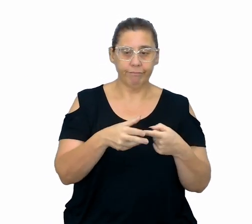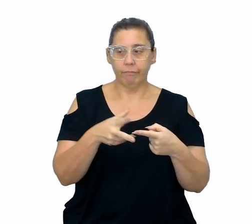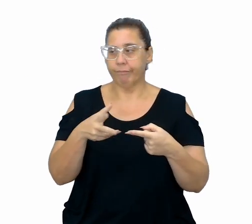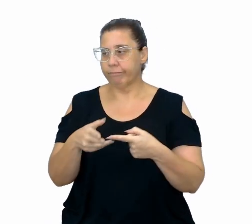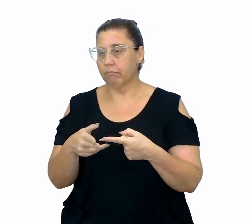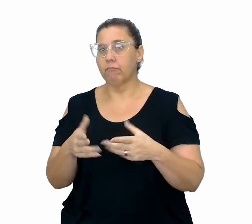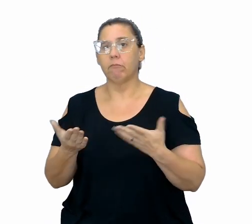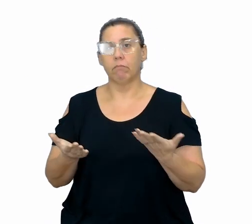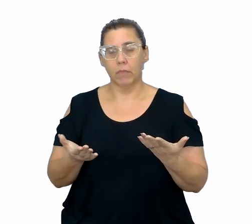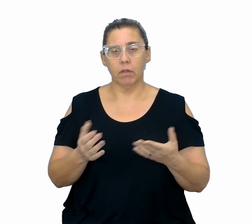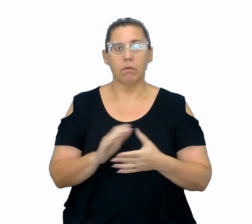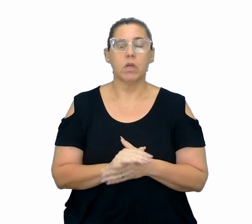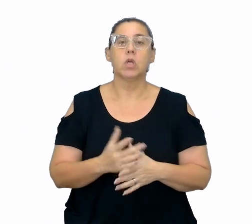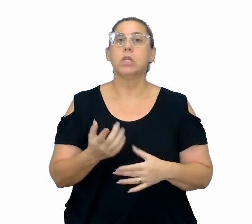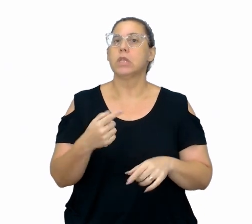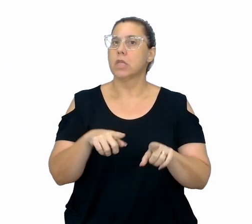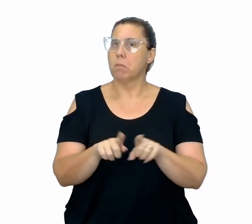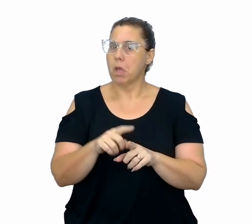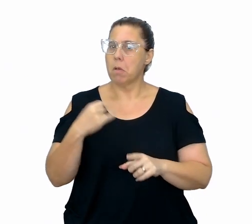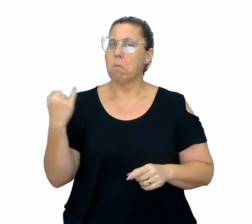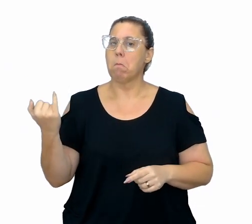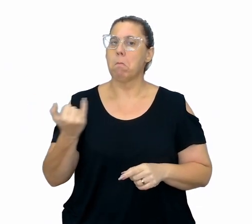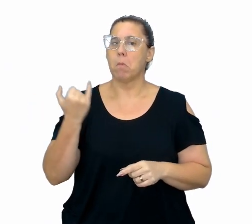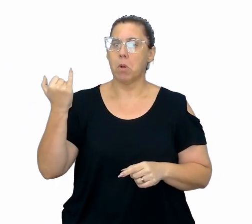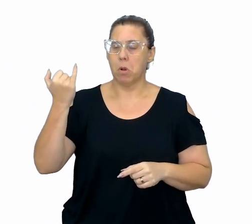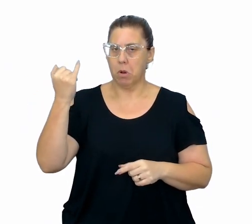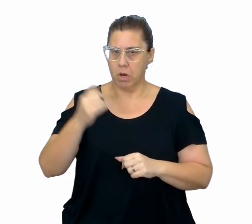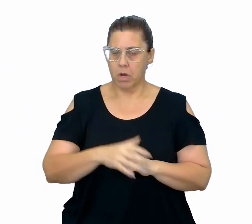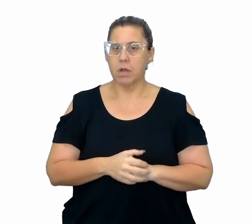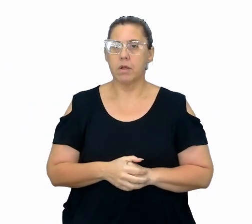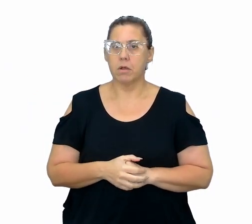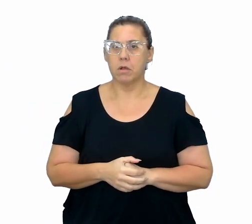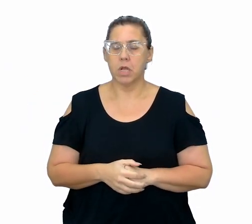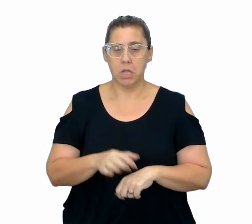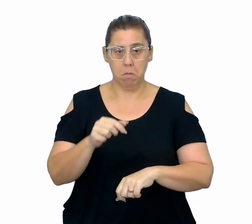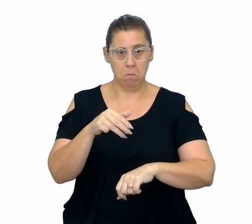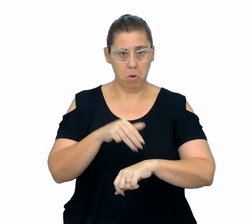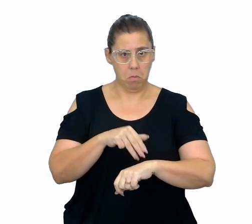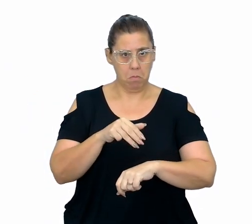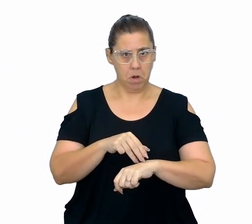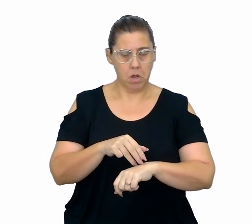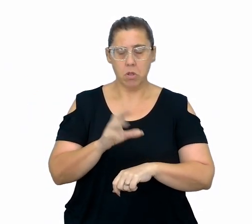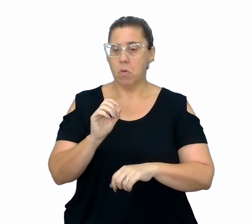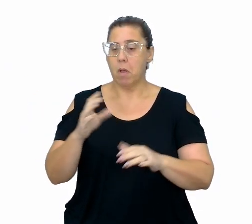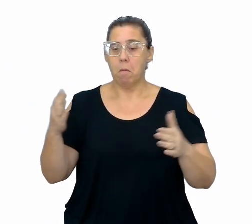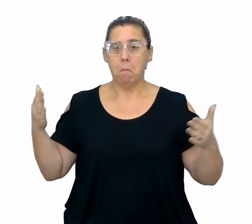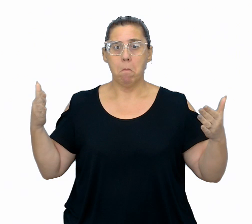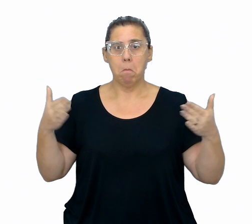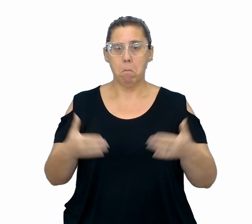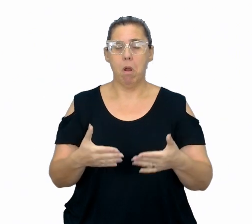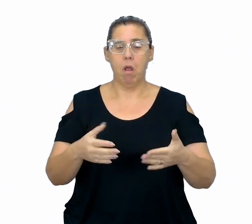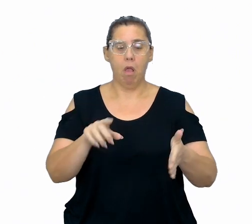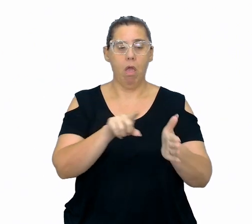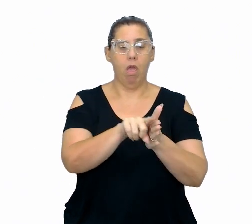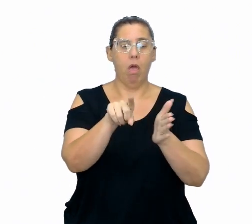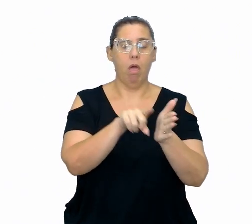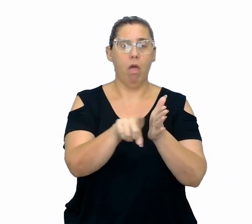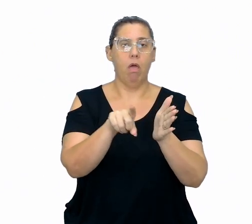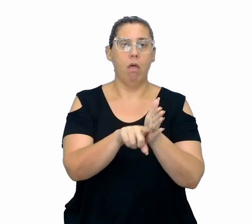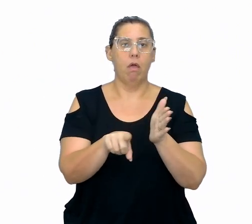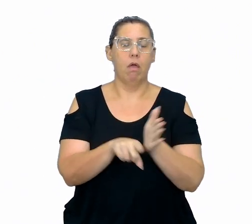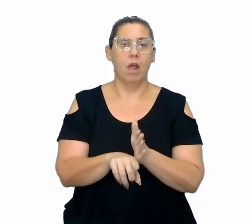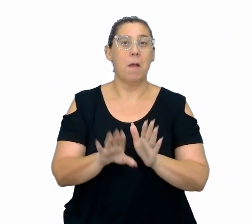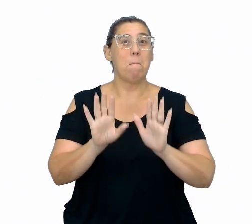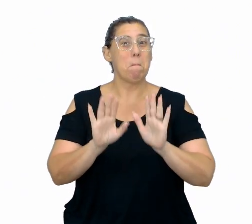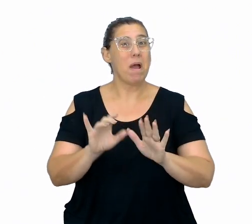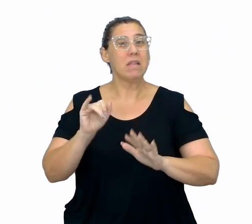desinteressante. E um outro cuidado importante esse momento ele não é destinado a um questionário sobre a leitura,